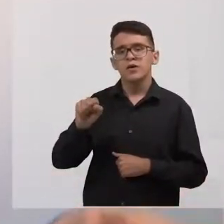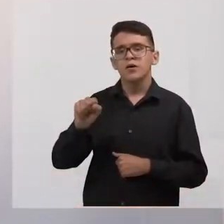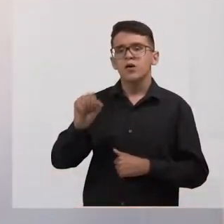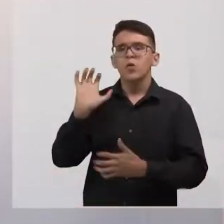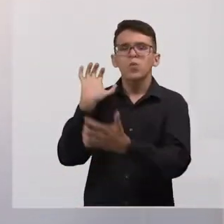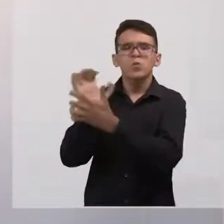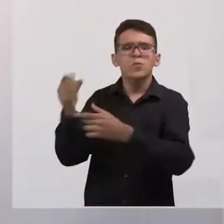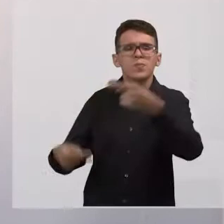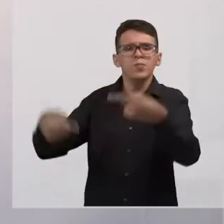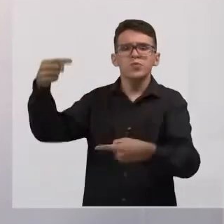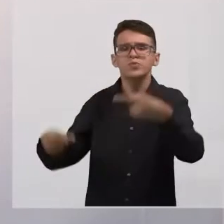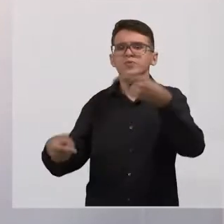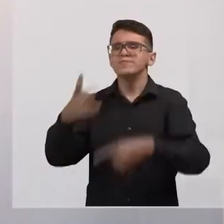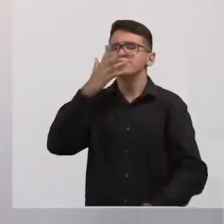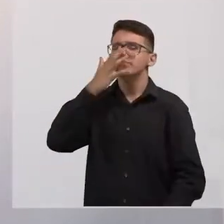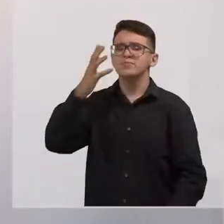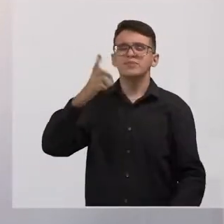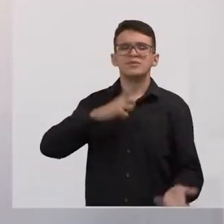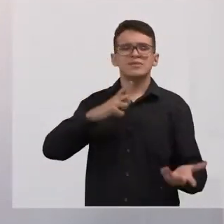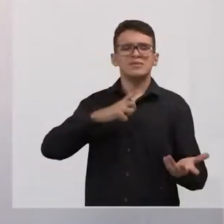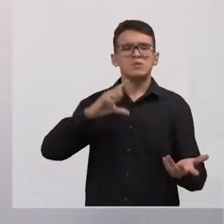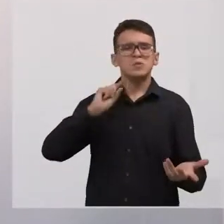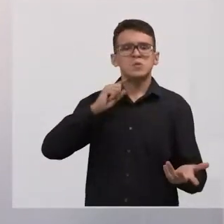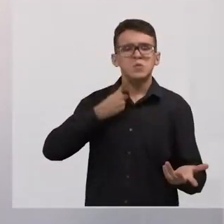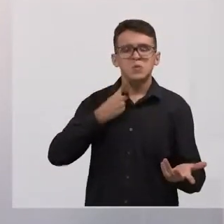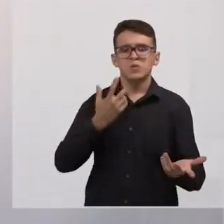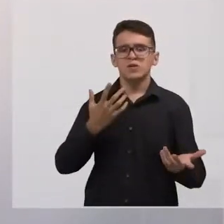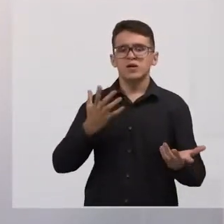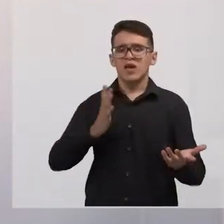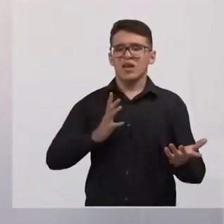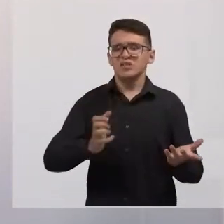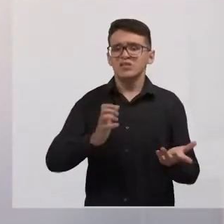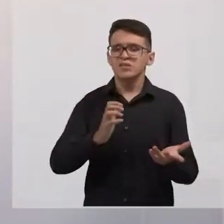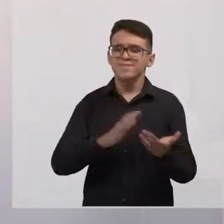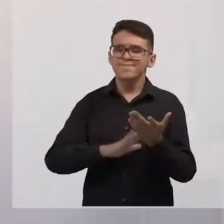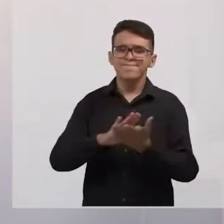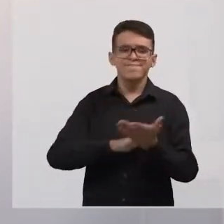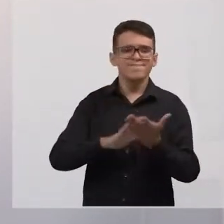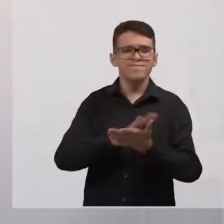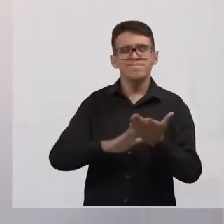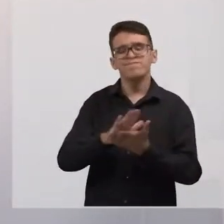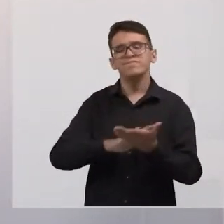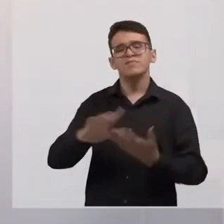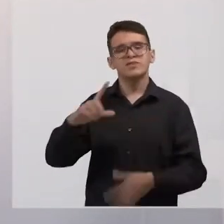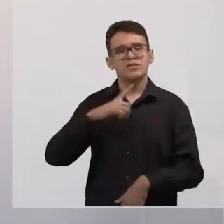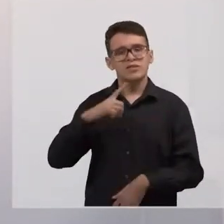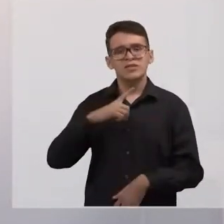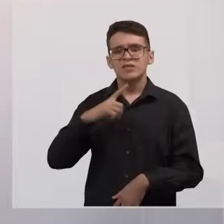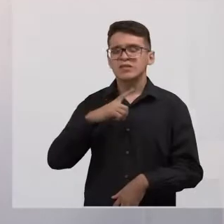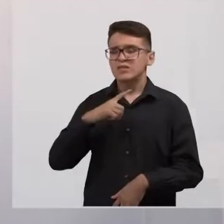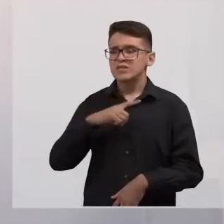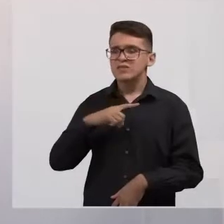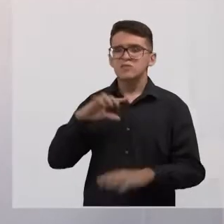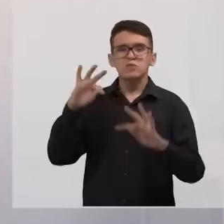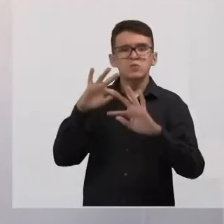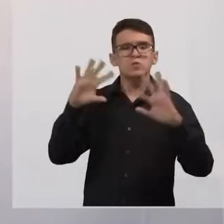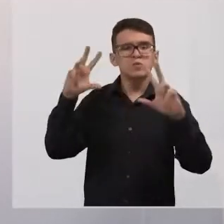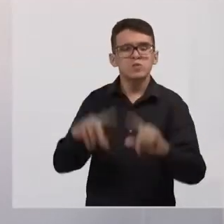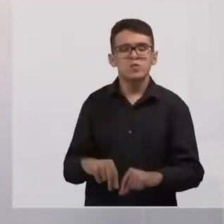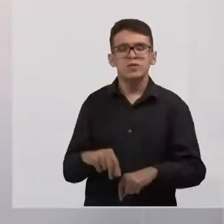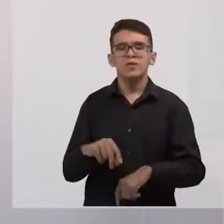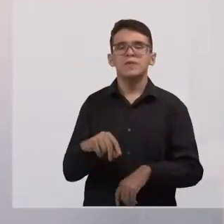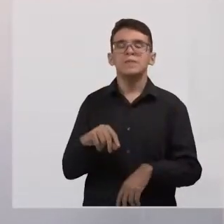é contaminada, né? Não é à toa que o cidadão eleitor brasileiro está atrás de alguém que venha